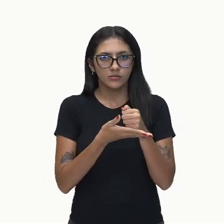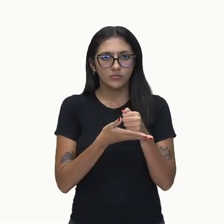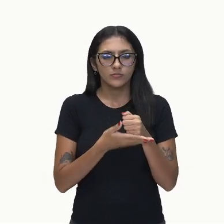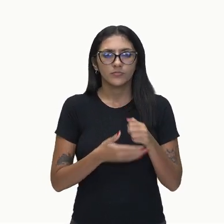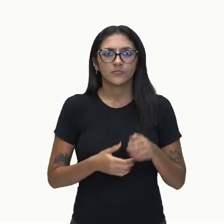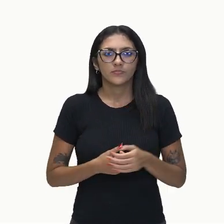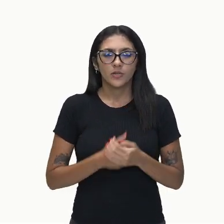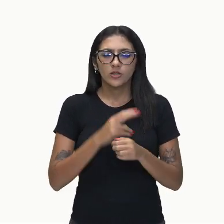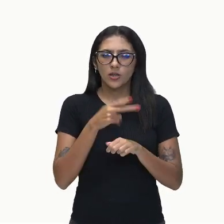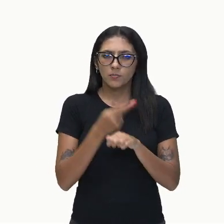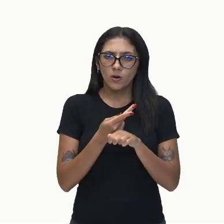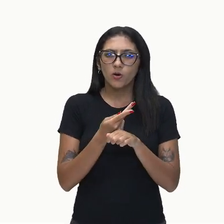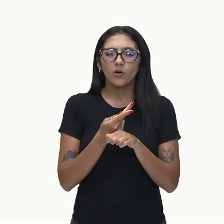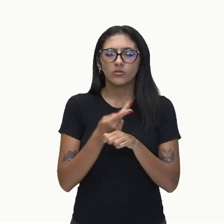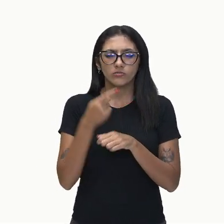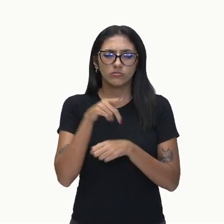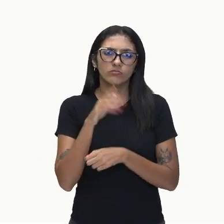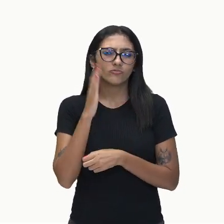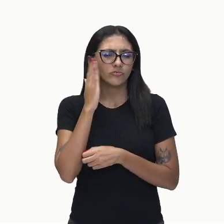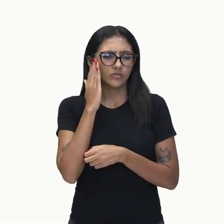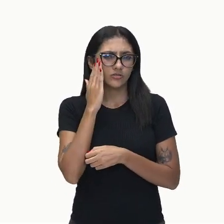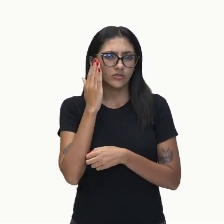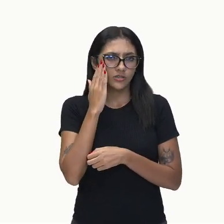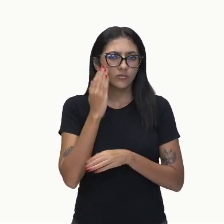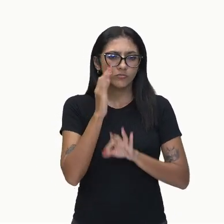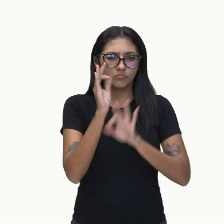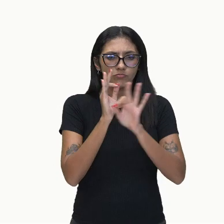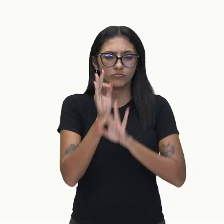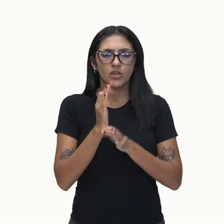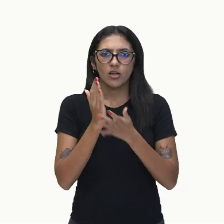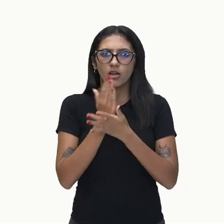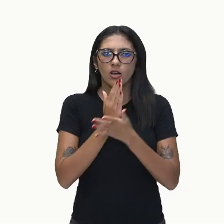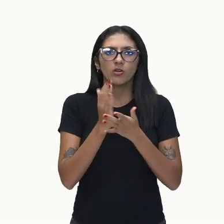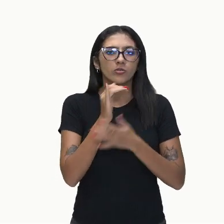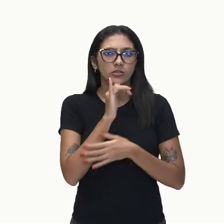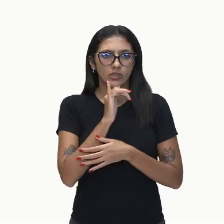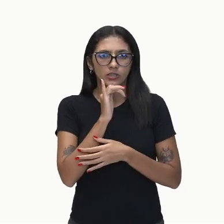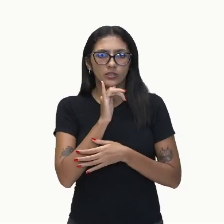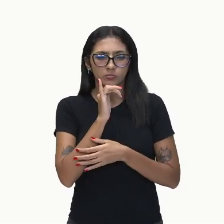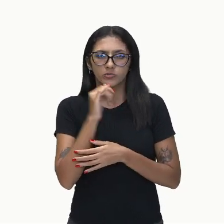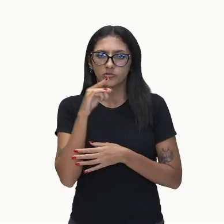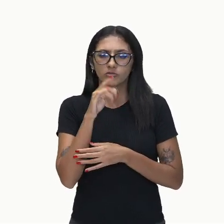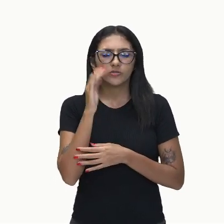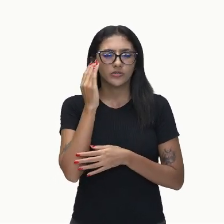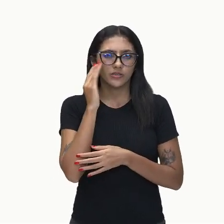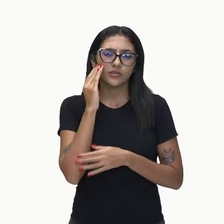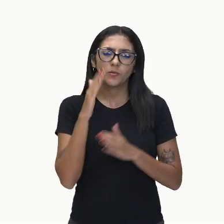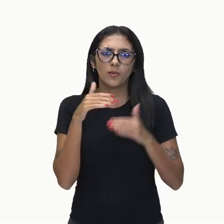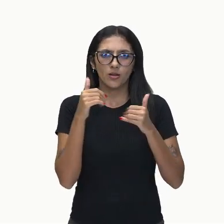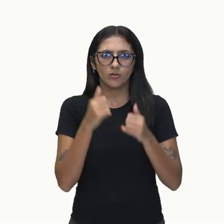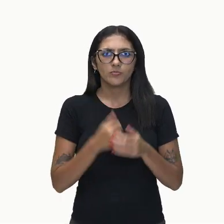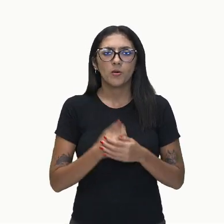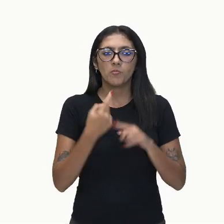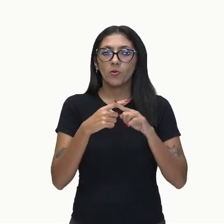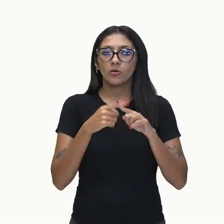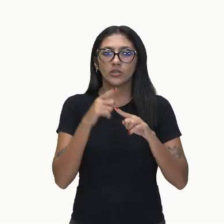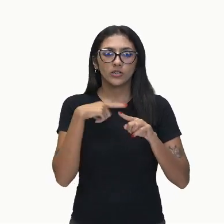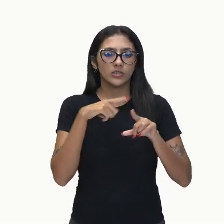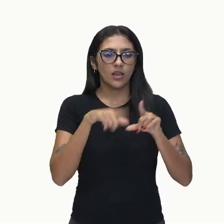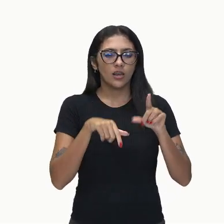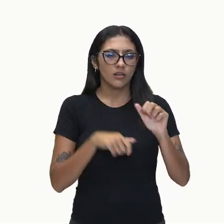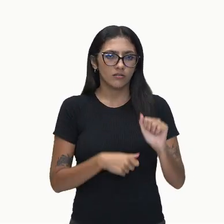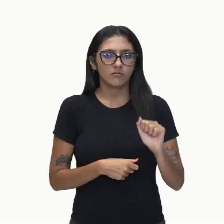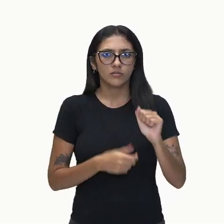entender daqui a pouco, quando a gente fizer alguns exemplos numéricos, vocês vão entender o porquê dessa base aí,